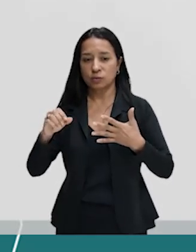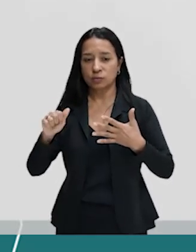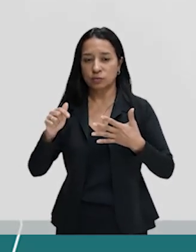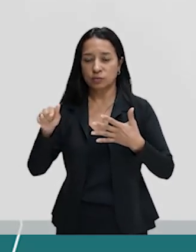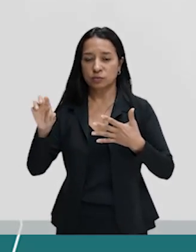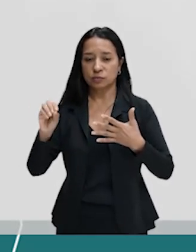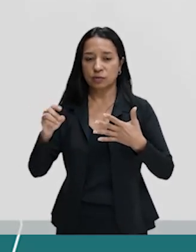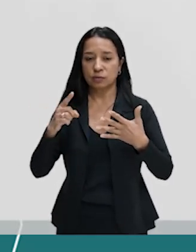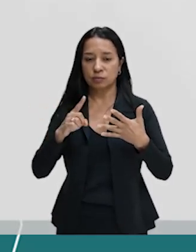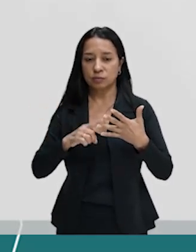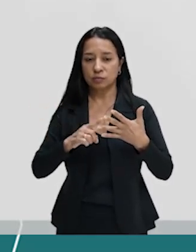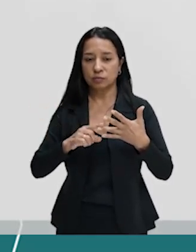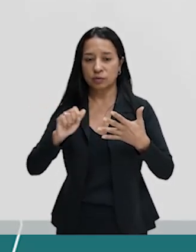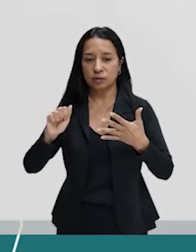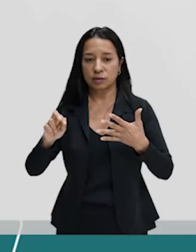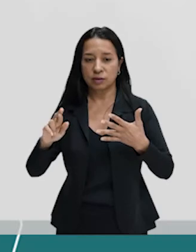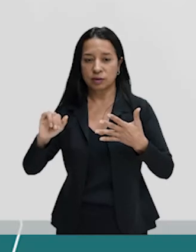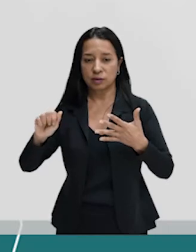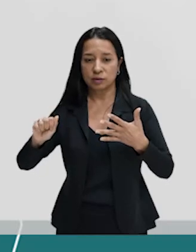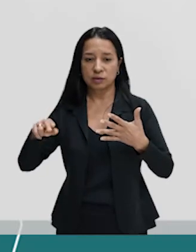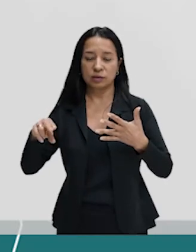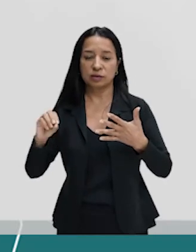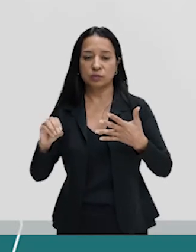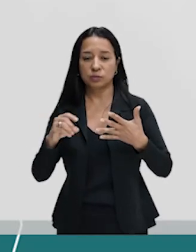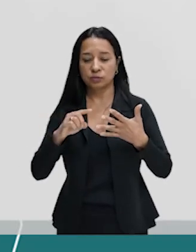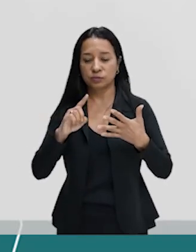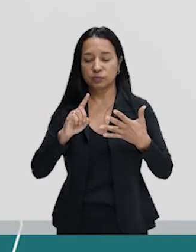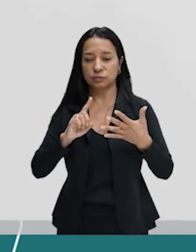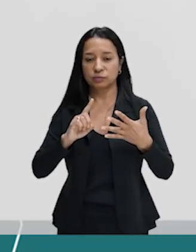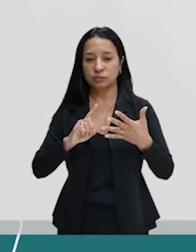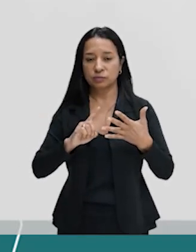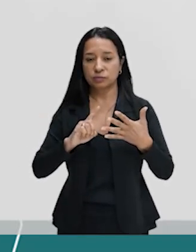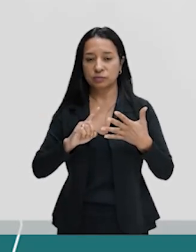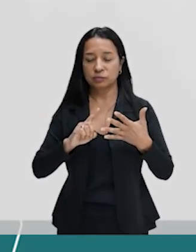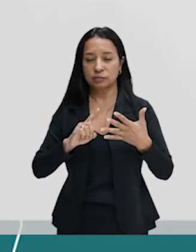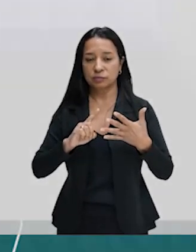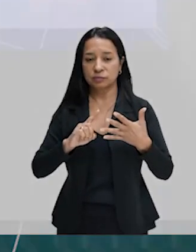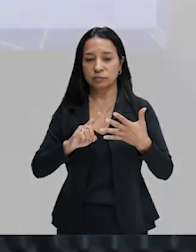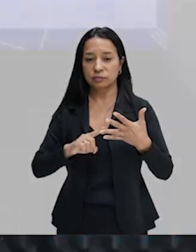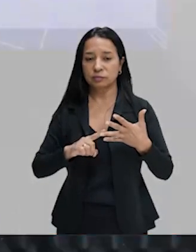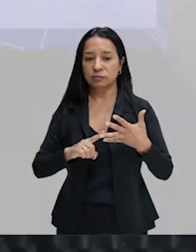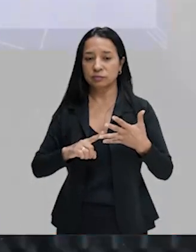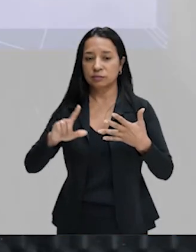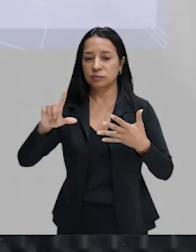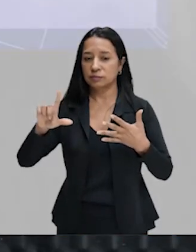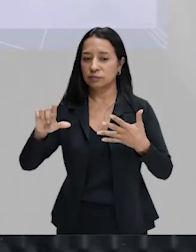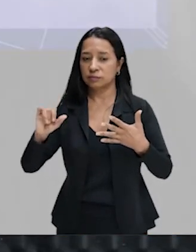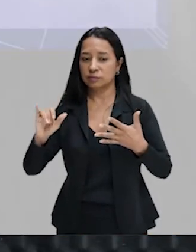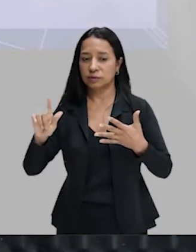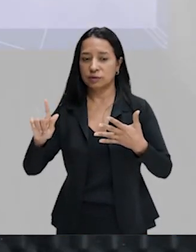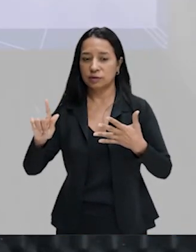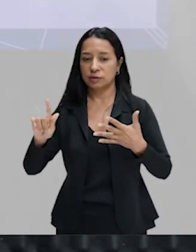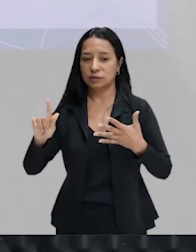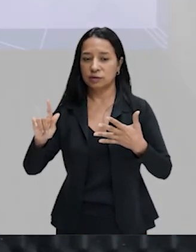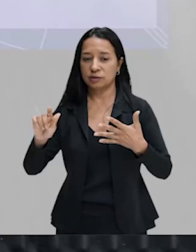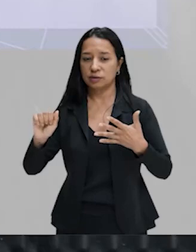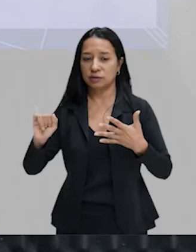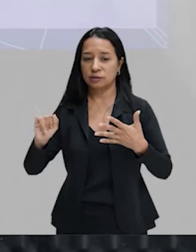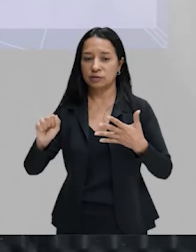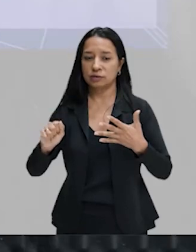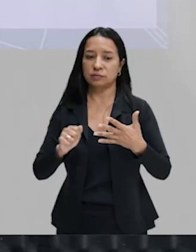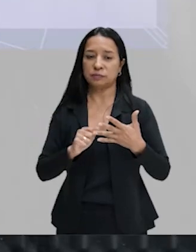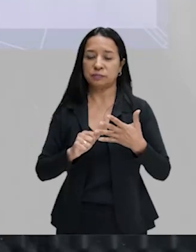época. Ariano Suassuna, autor de O Alto da Compadecida, que foi transformado em filme, todo mundo conhece.